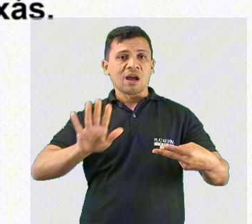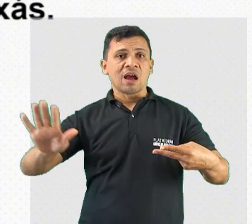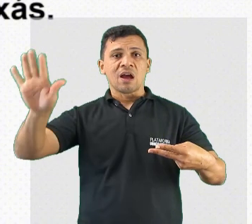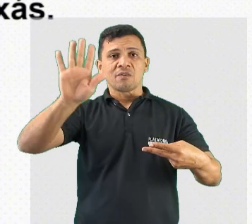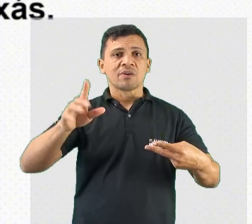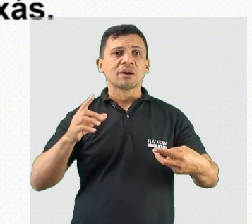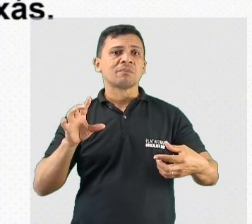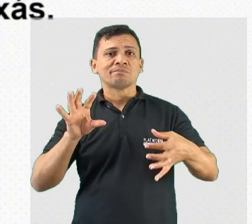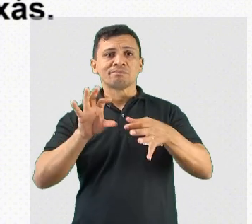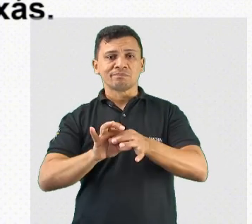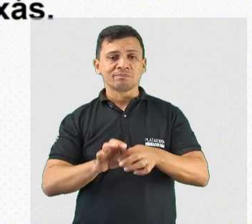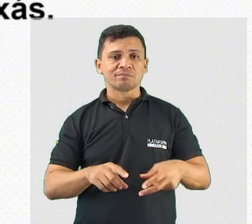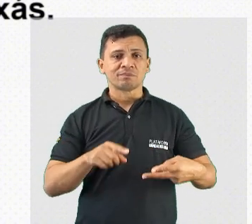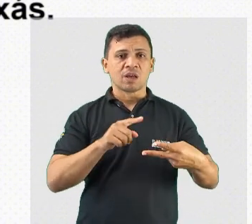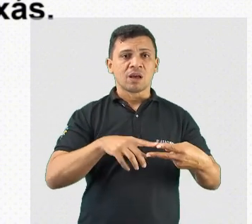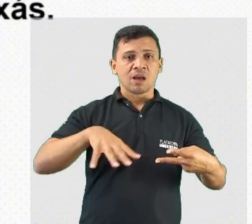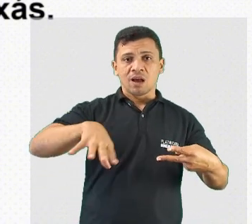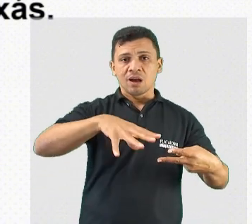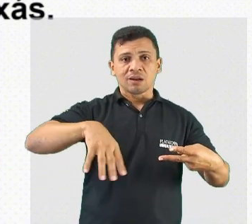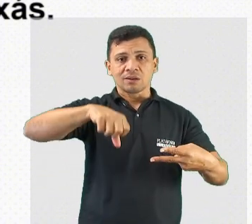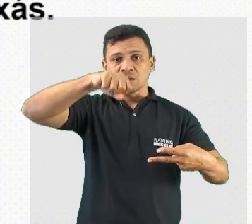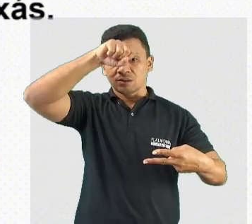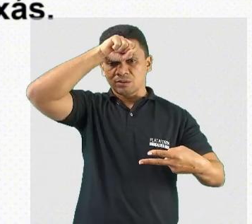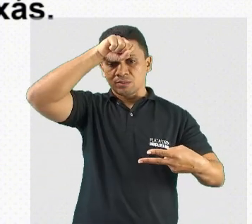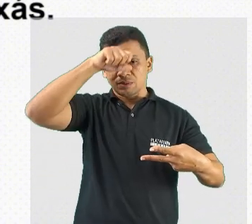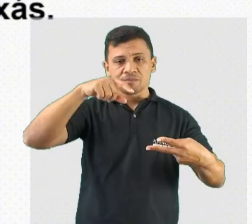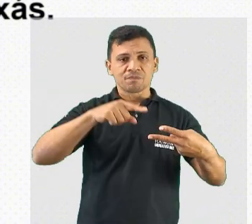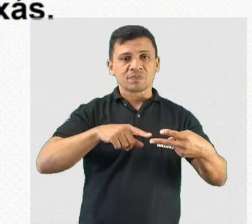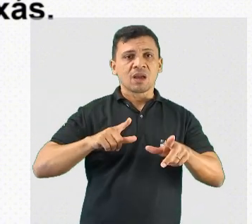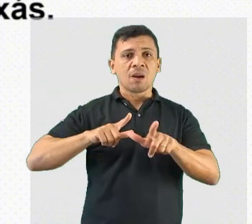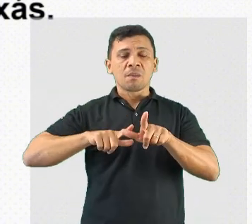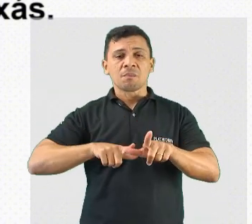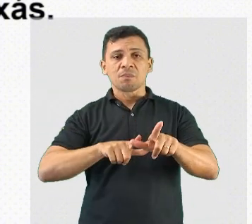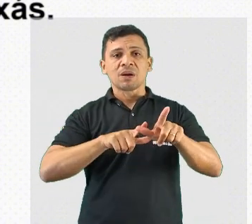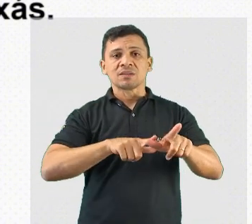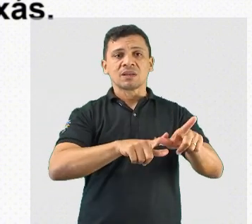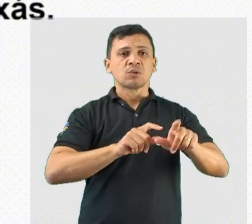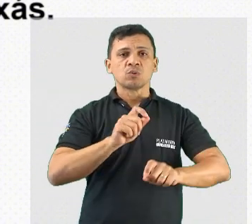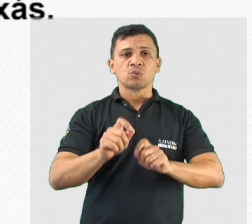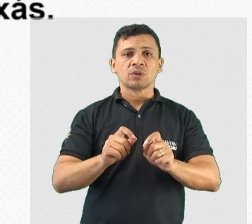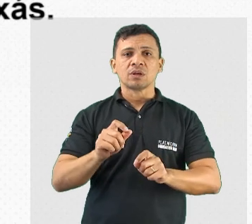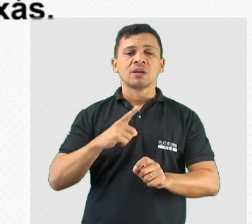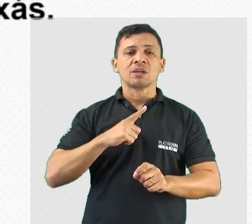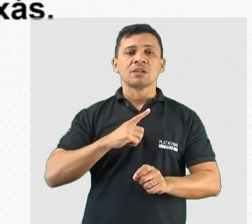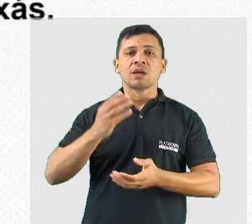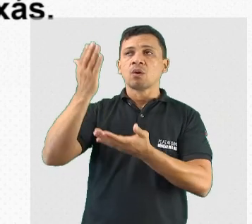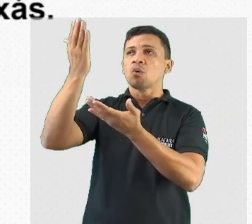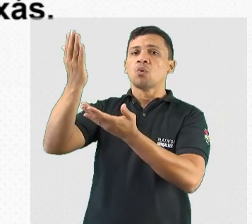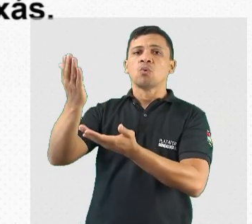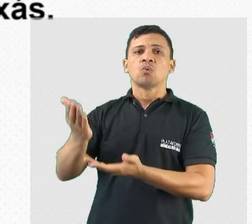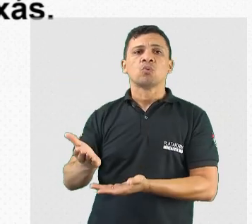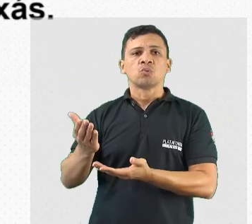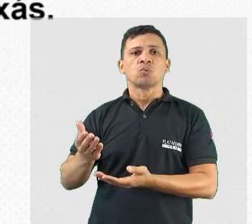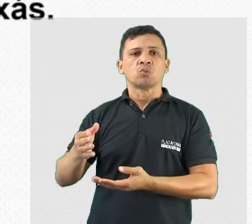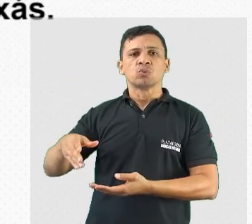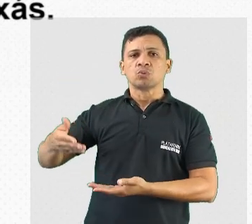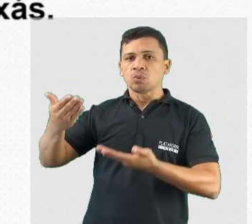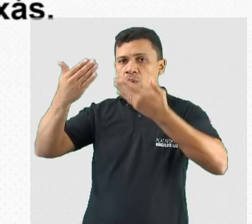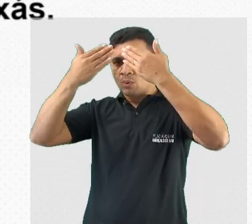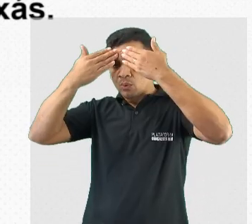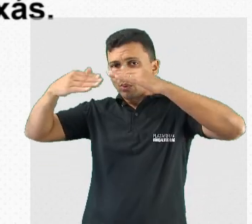interligadas, né? O candomblé é uma religião afro-brasileira baseada nos cultos dos orixás africanos. Já a umbanda é uma